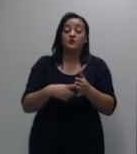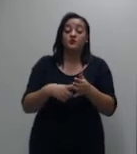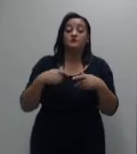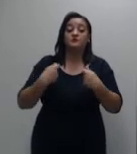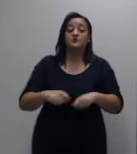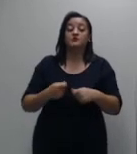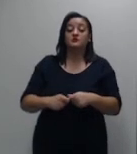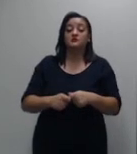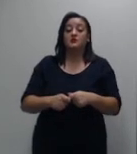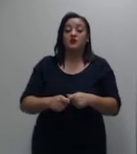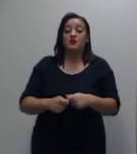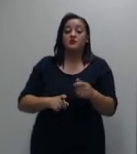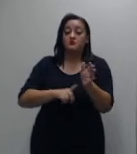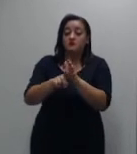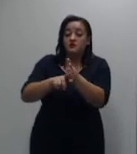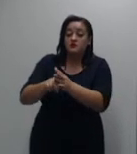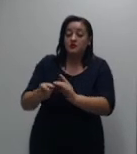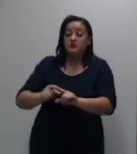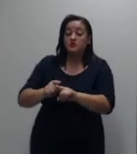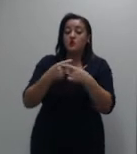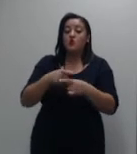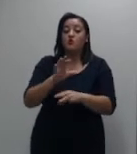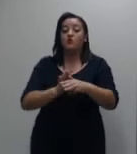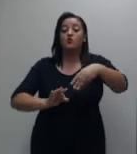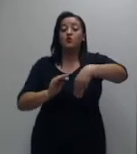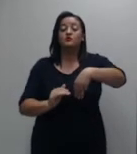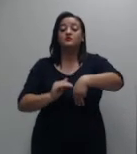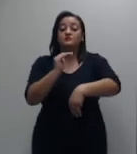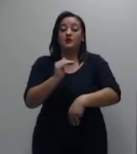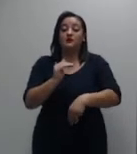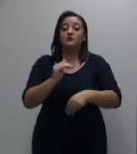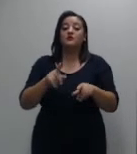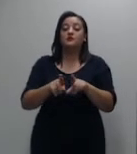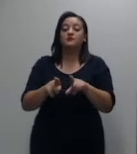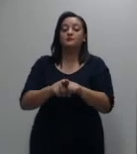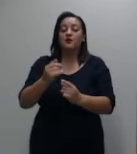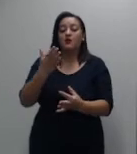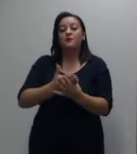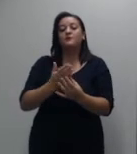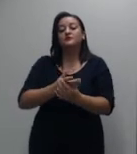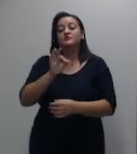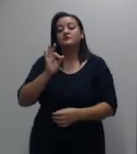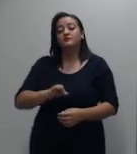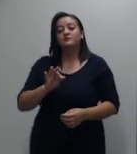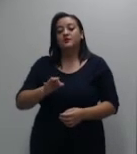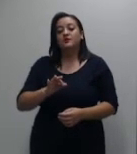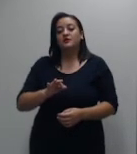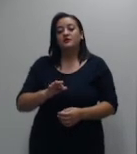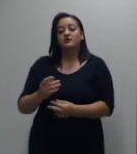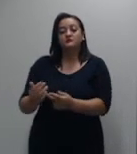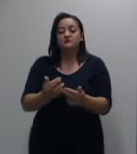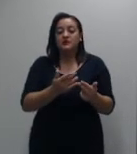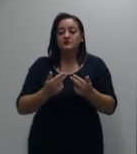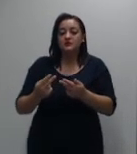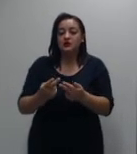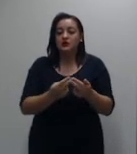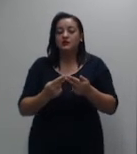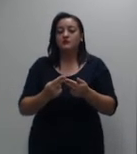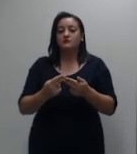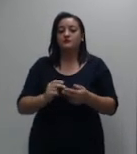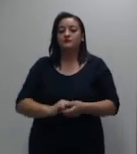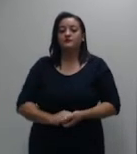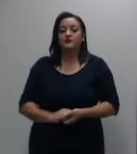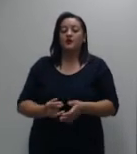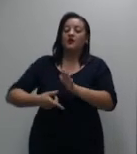apreciação contra a desembargadora é um caso exatamente idêntico a uma